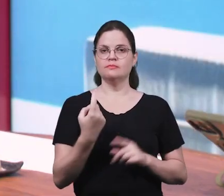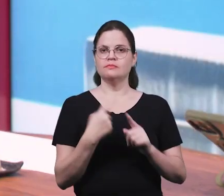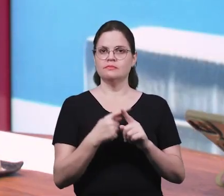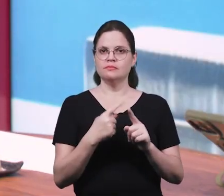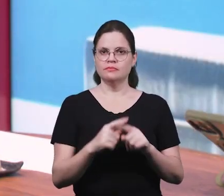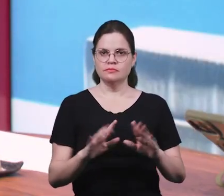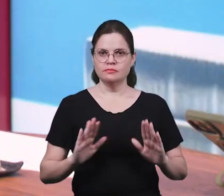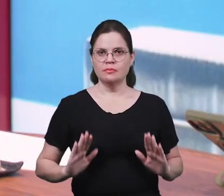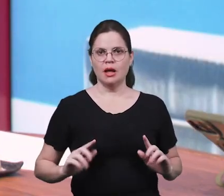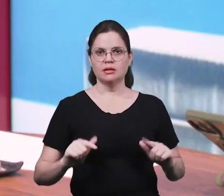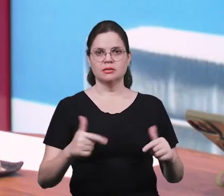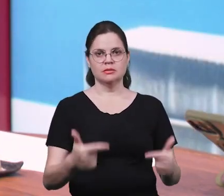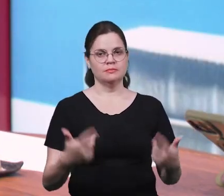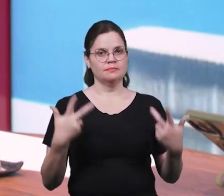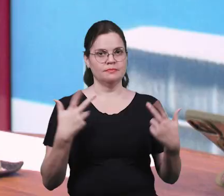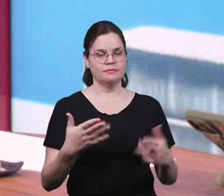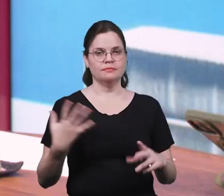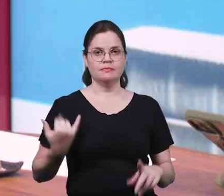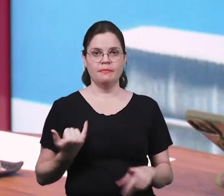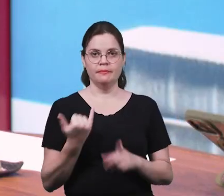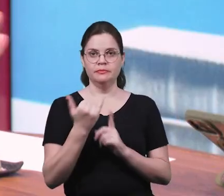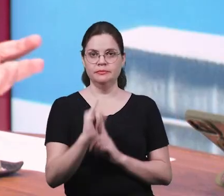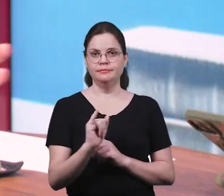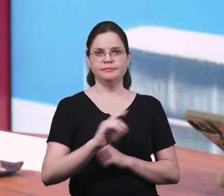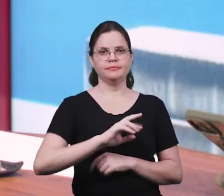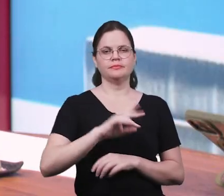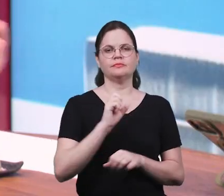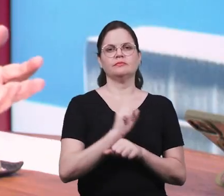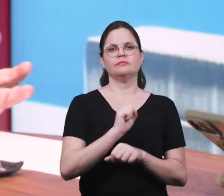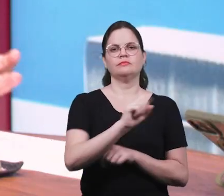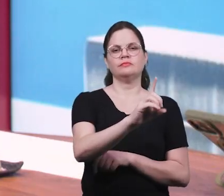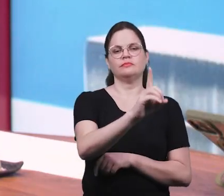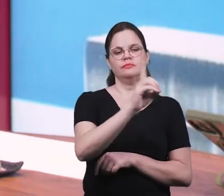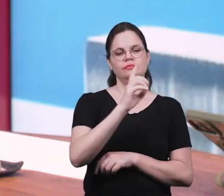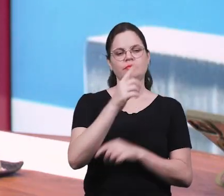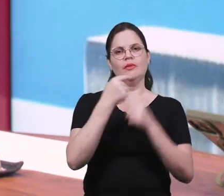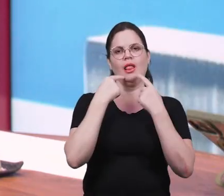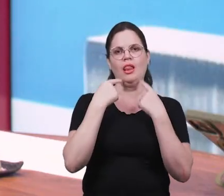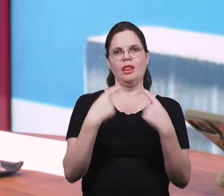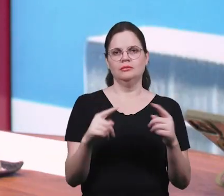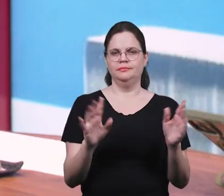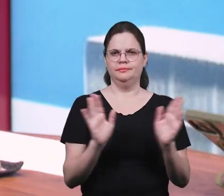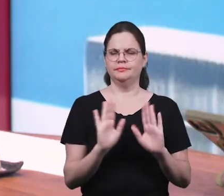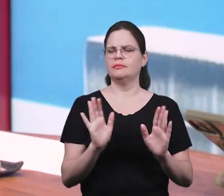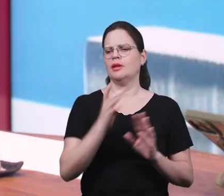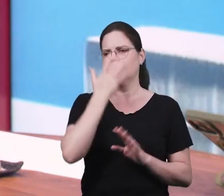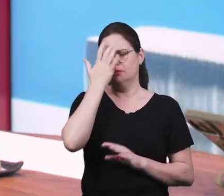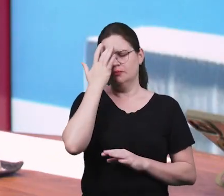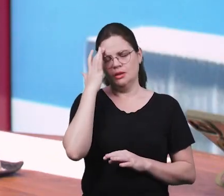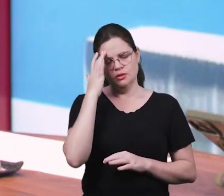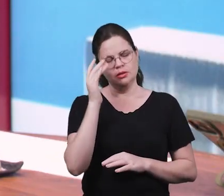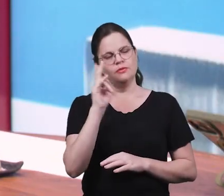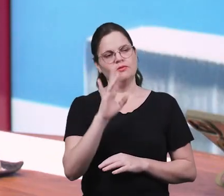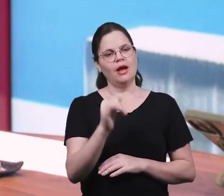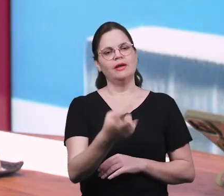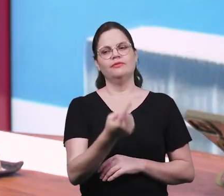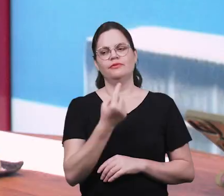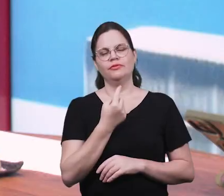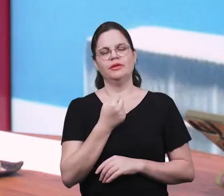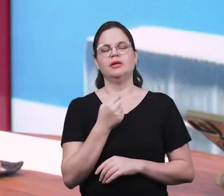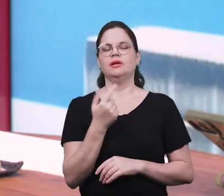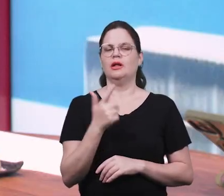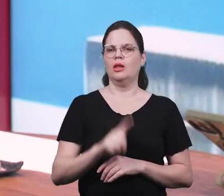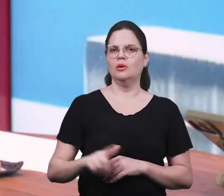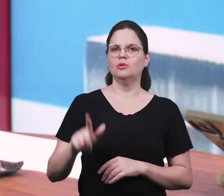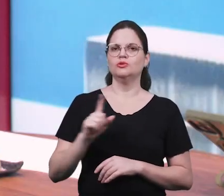né? Ele não espera a reclamação chegar, que lógico que vai nos chegar, as pessoas vão passar para o